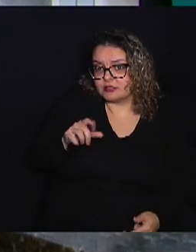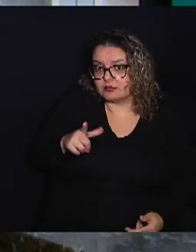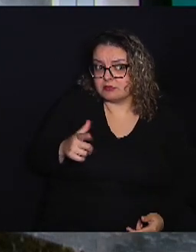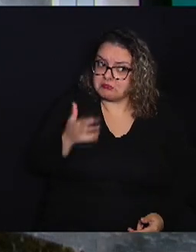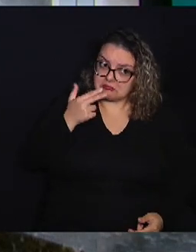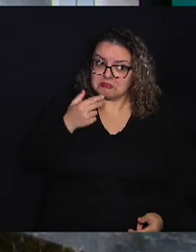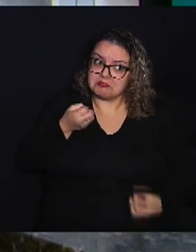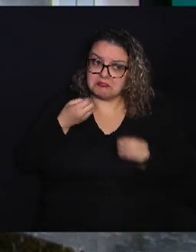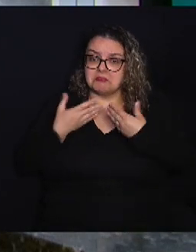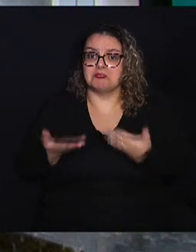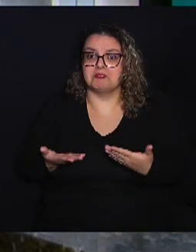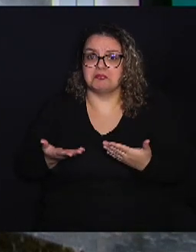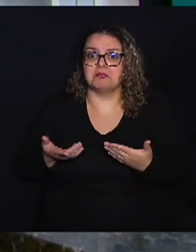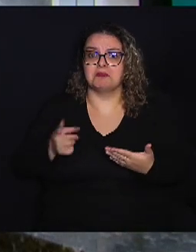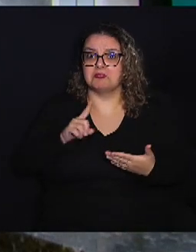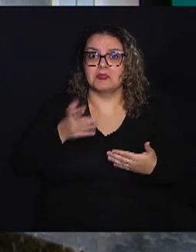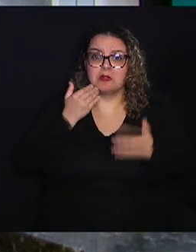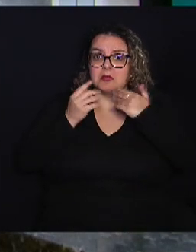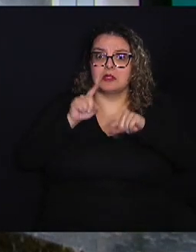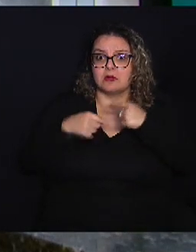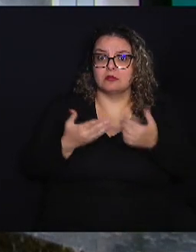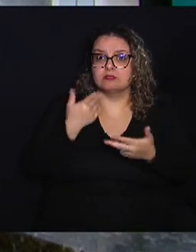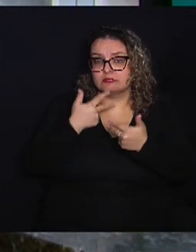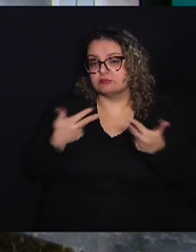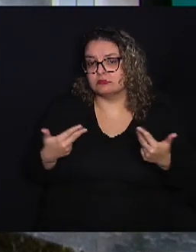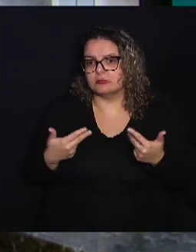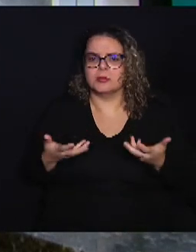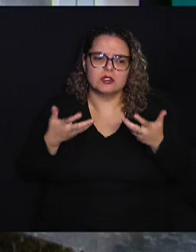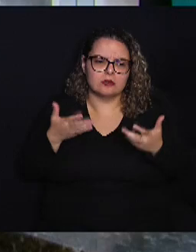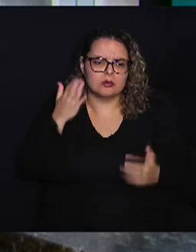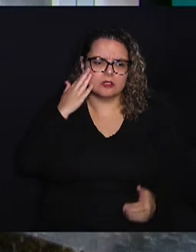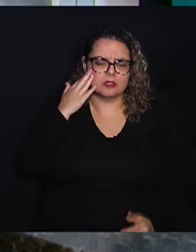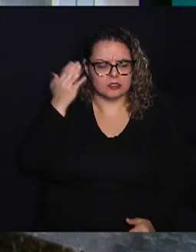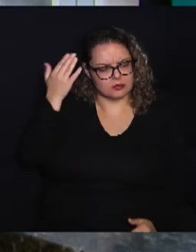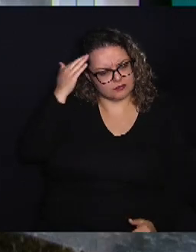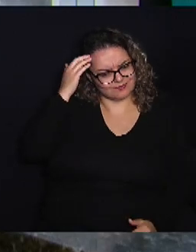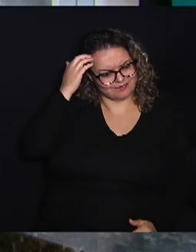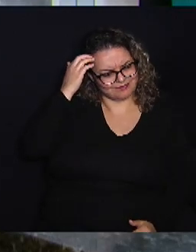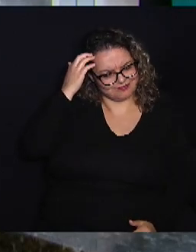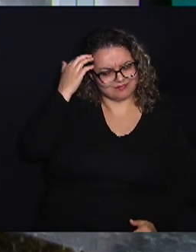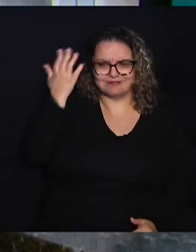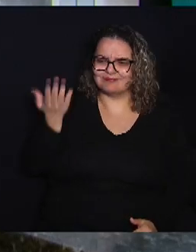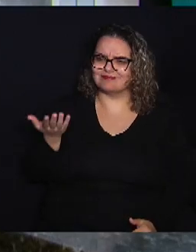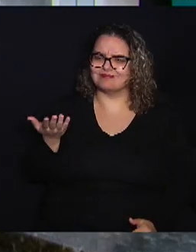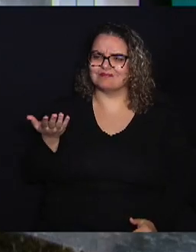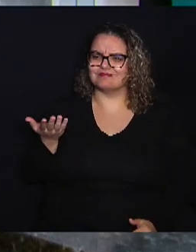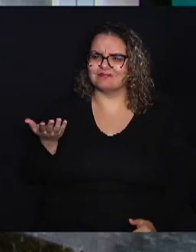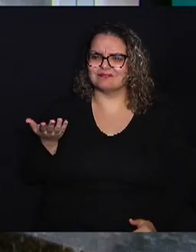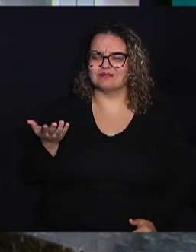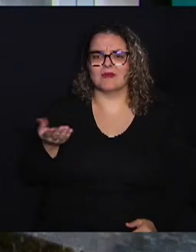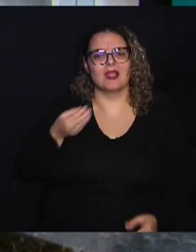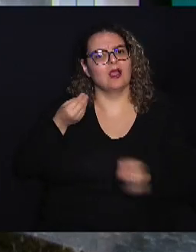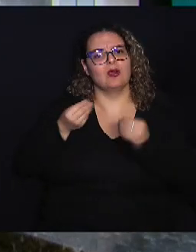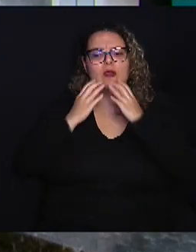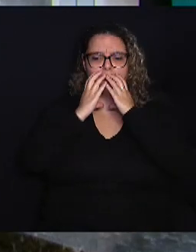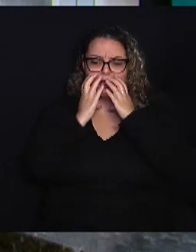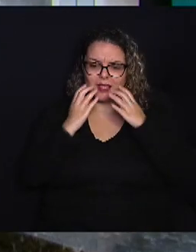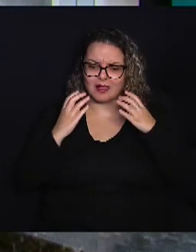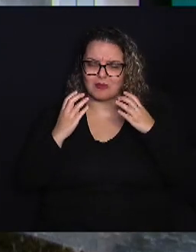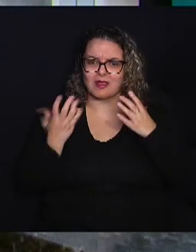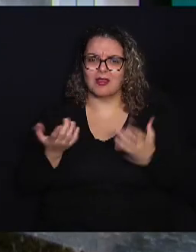nutridos, mesmo sem comer outros alimentos. Então a gente queria entender como que a capivara